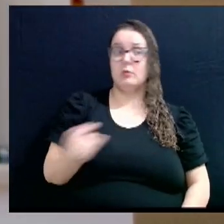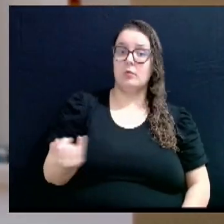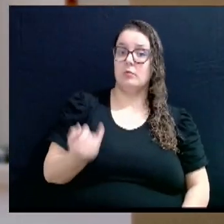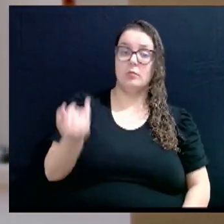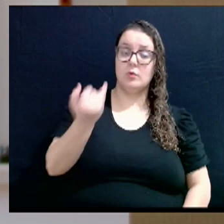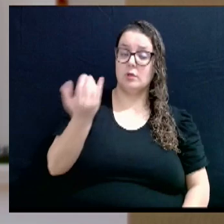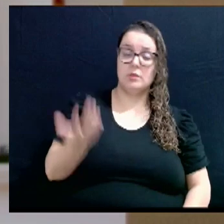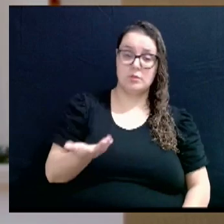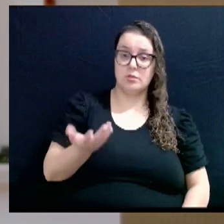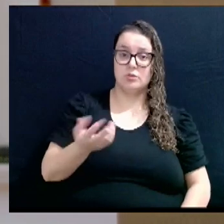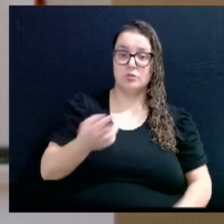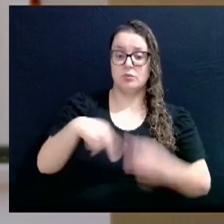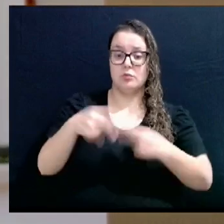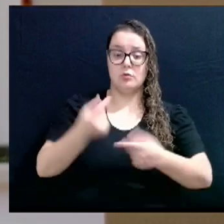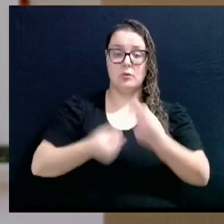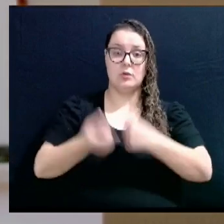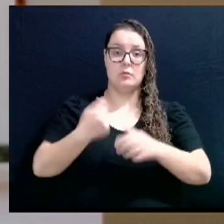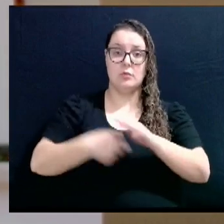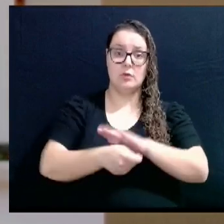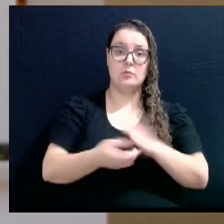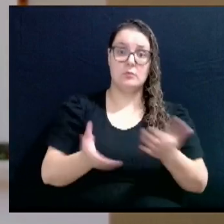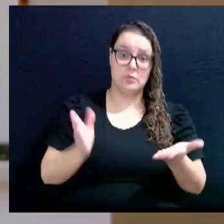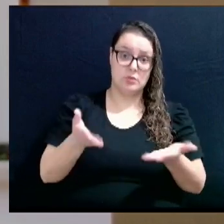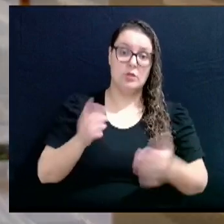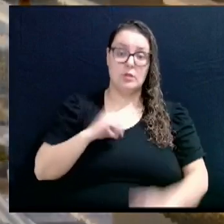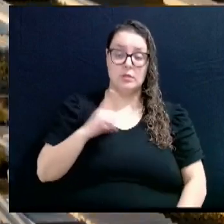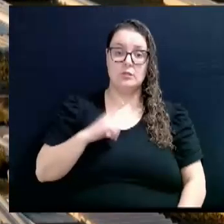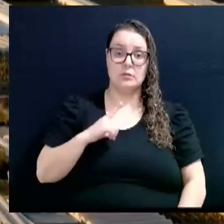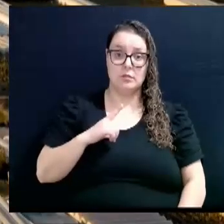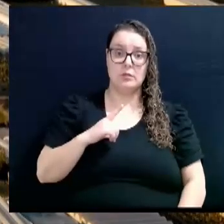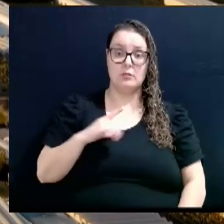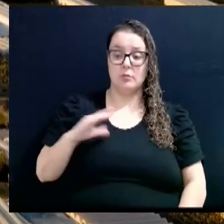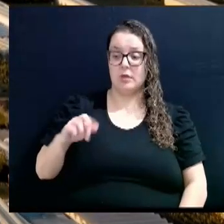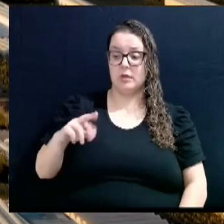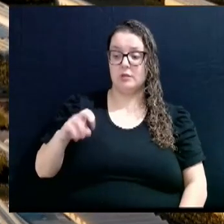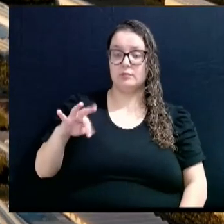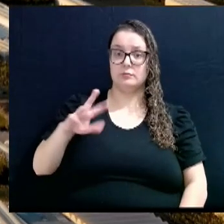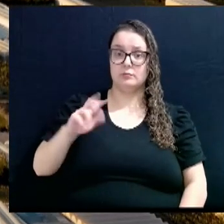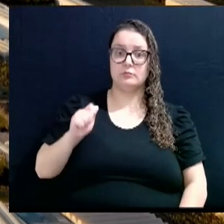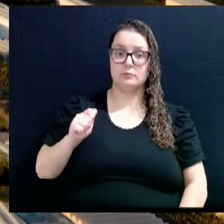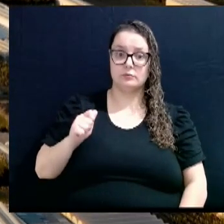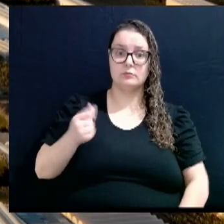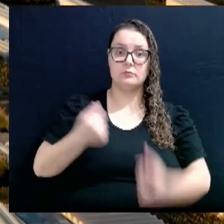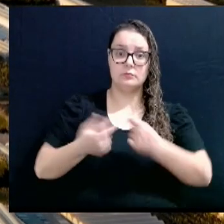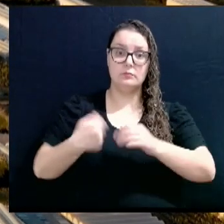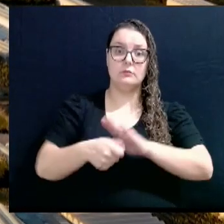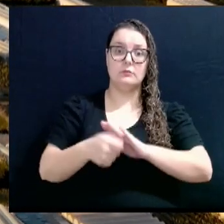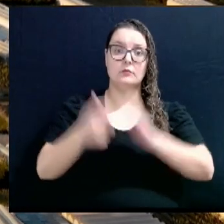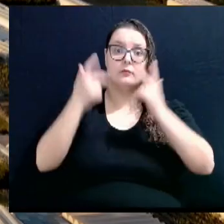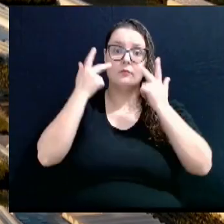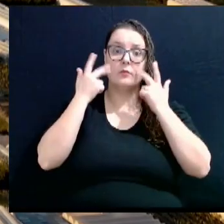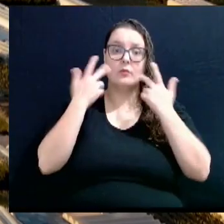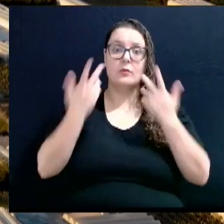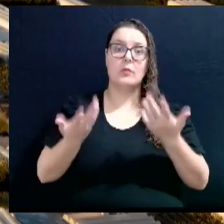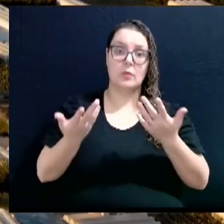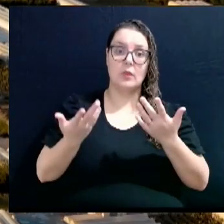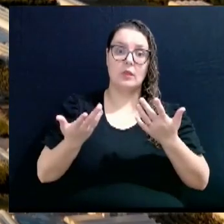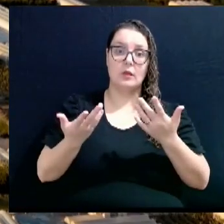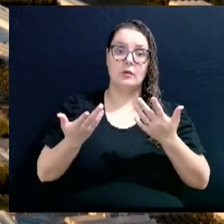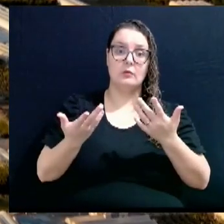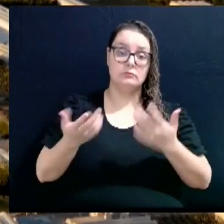de investimento, já que você tem uma carteira com investimentos muito mais tranquilos e rentáveis do que a compra do